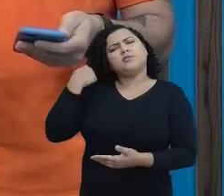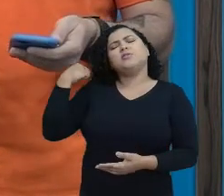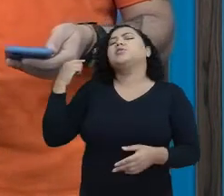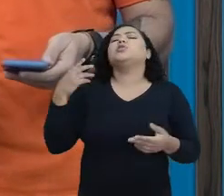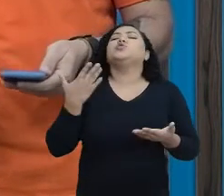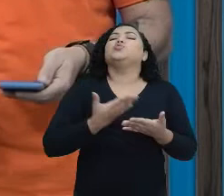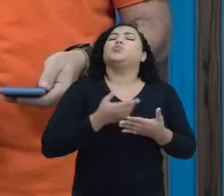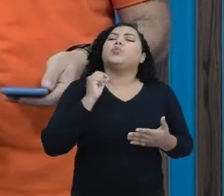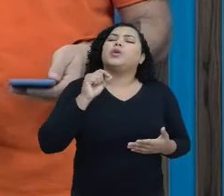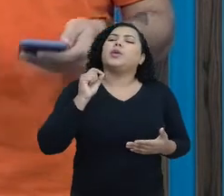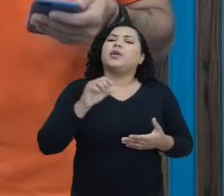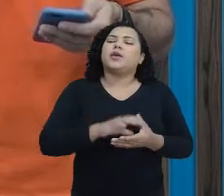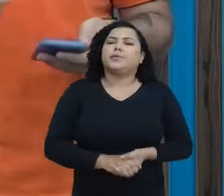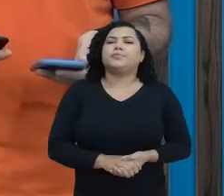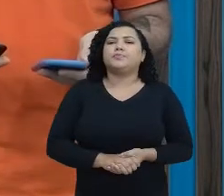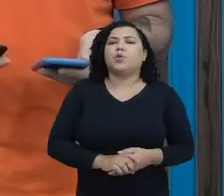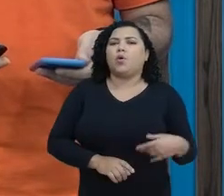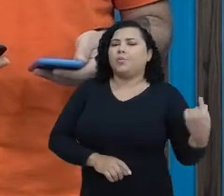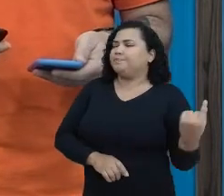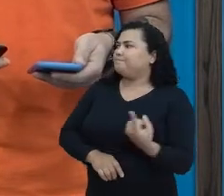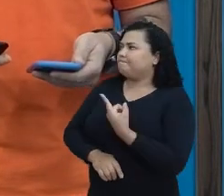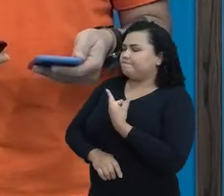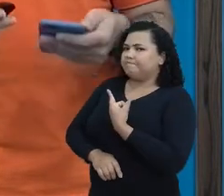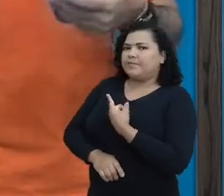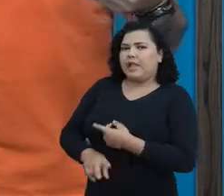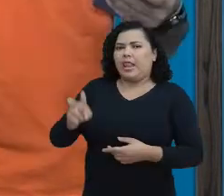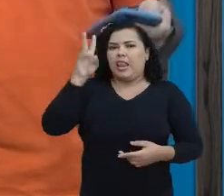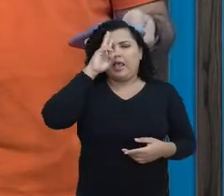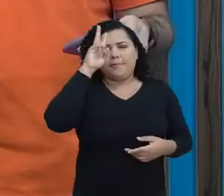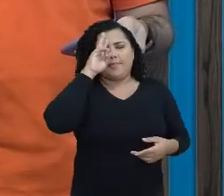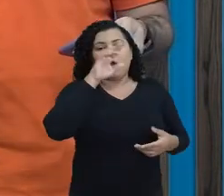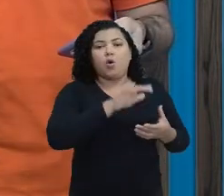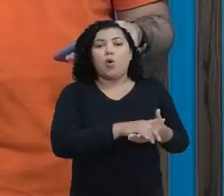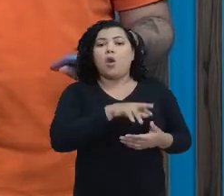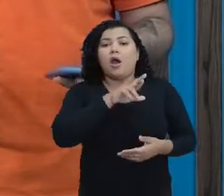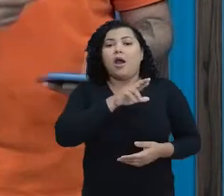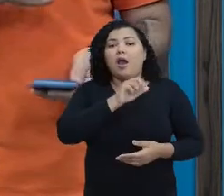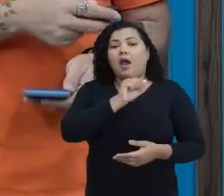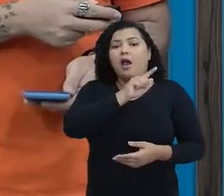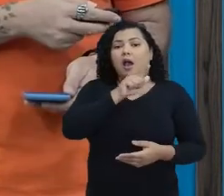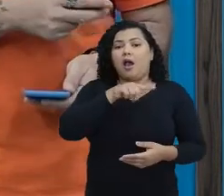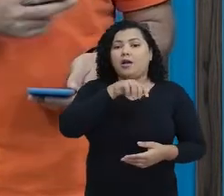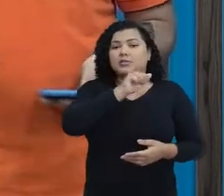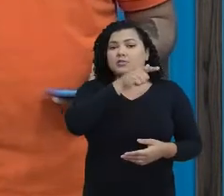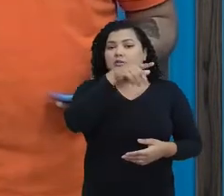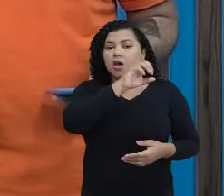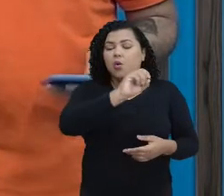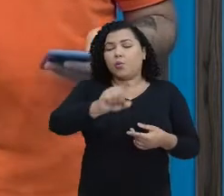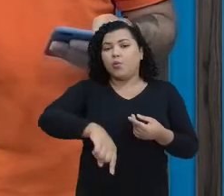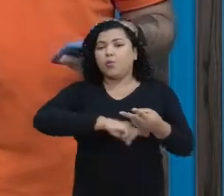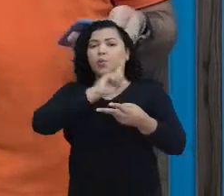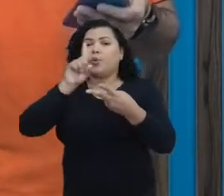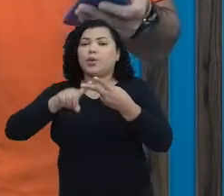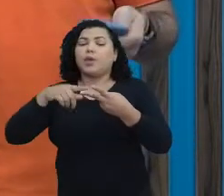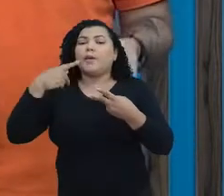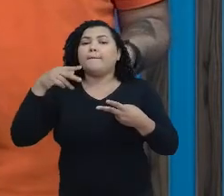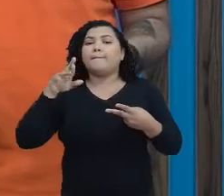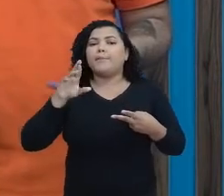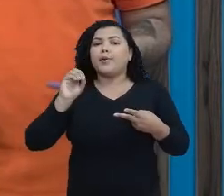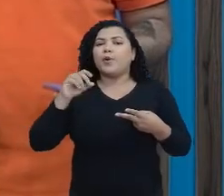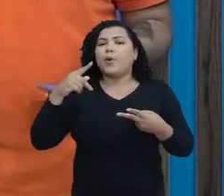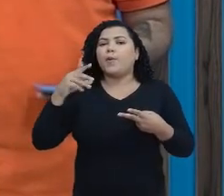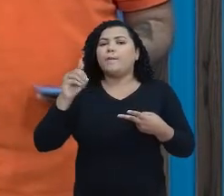e proporção, né? Então, se você está assistindo essa aula como sendo a primeira aula desse assunto, volta lá na nossa playlist, depois dá